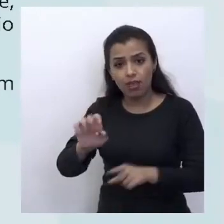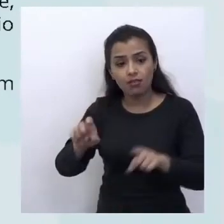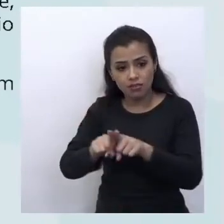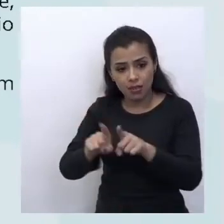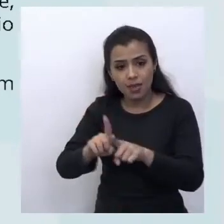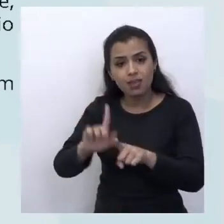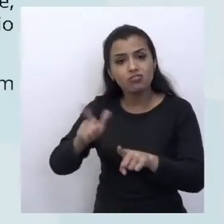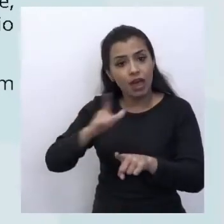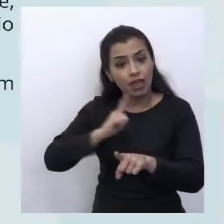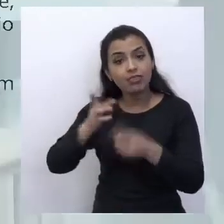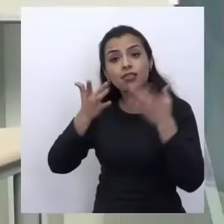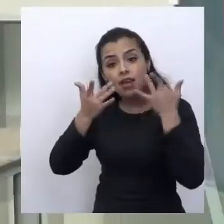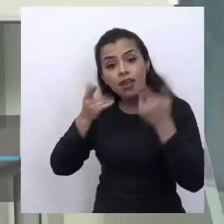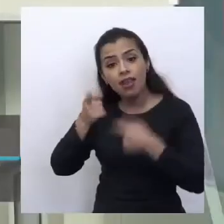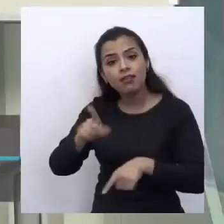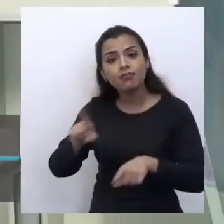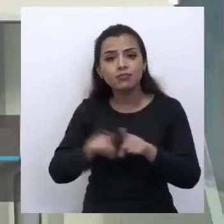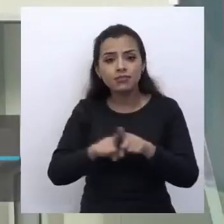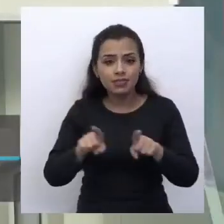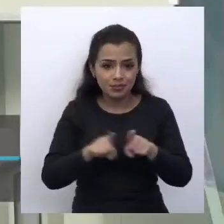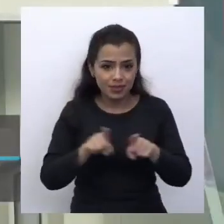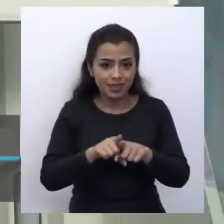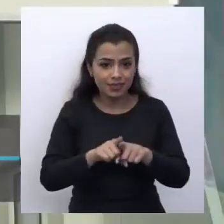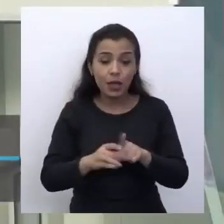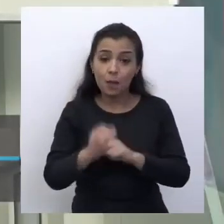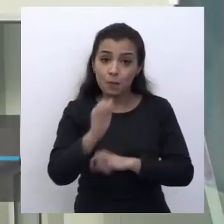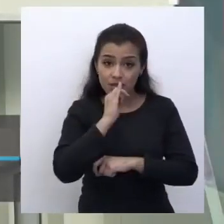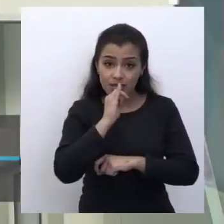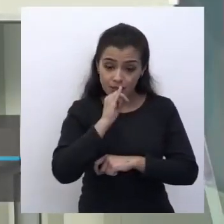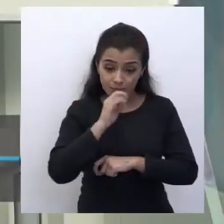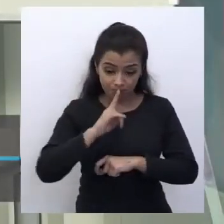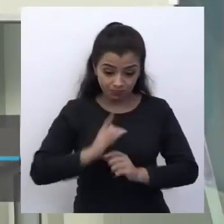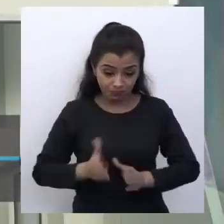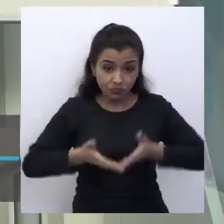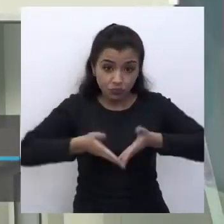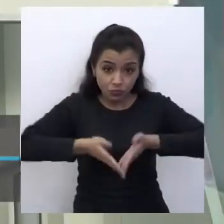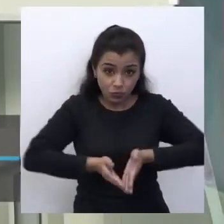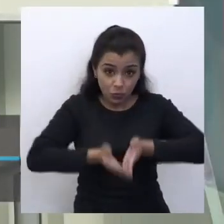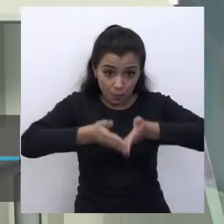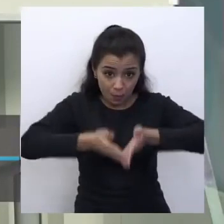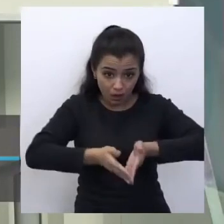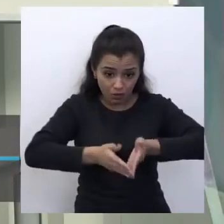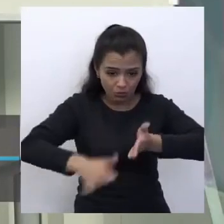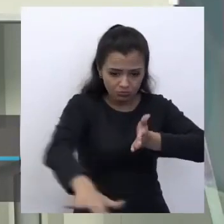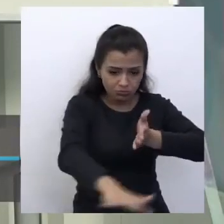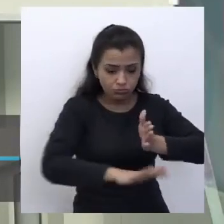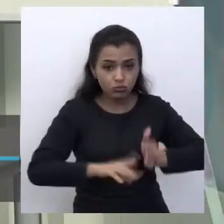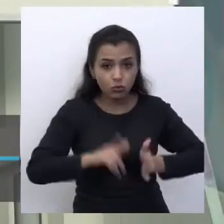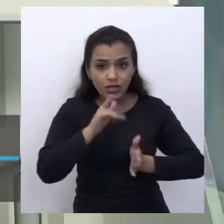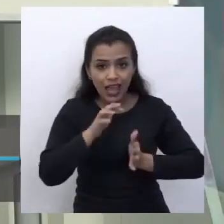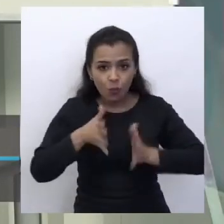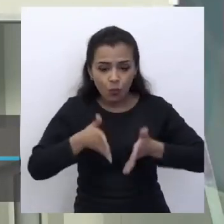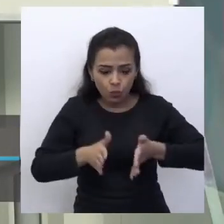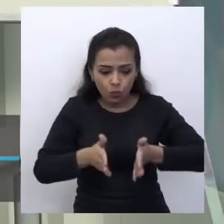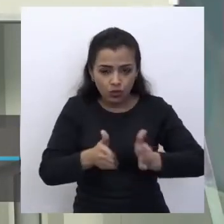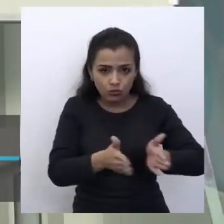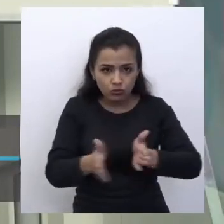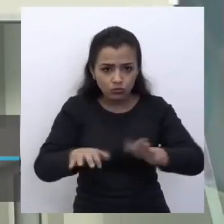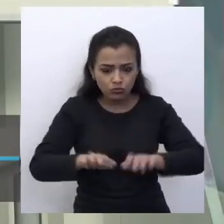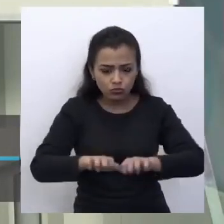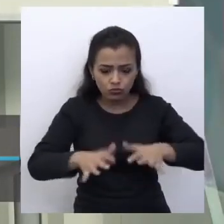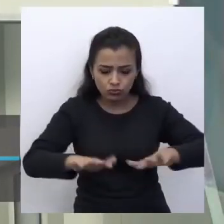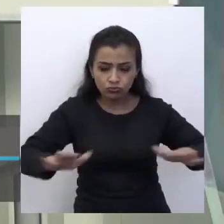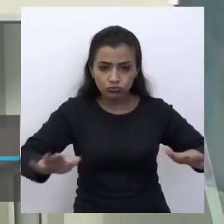Eles faziam uma peça de teatro em cima de um barco no Rio Tietê mesmo, tá? Então, quem tiver interesse,